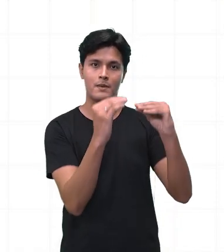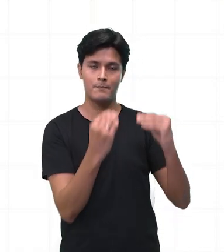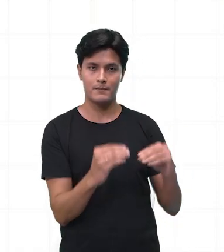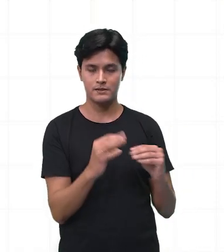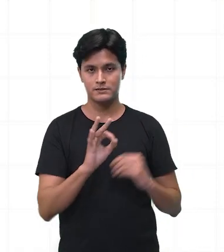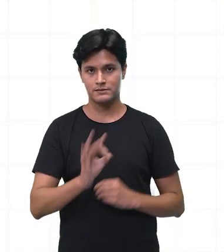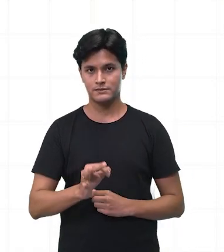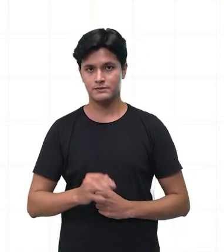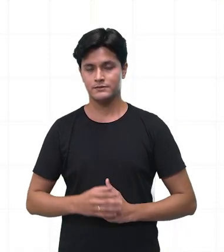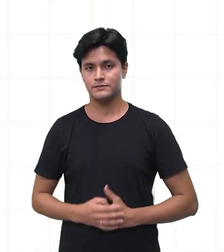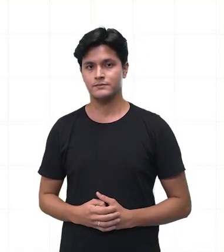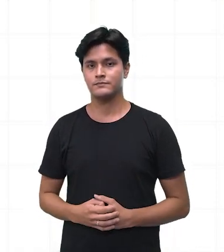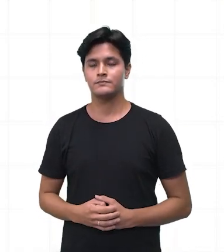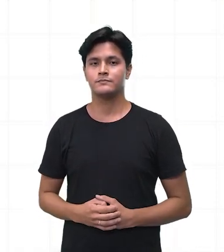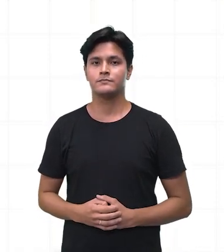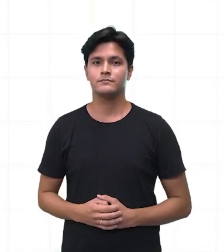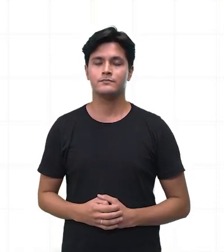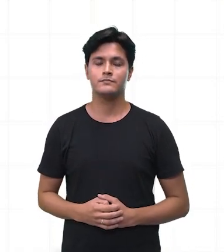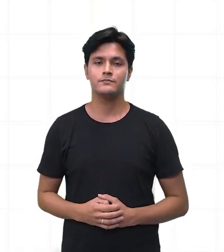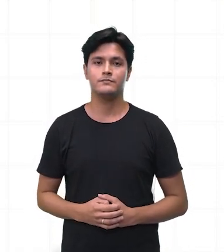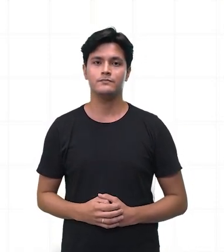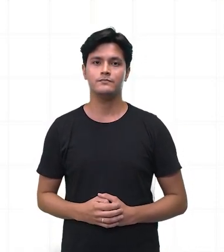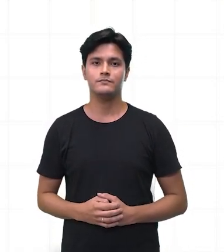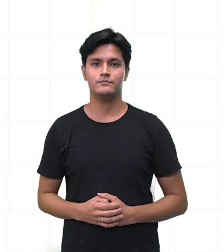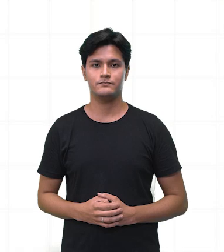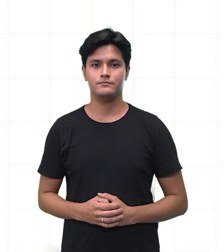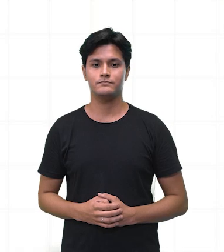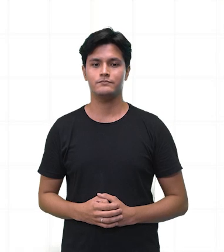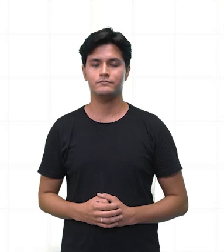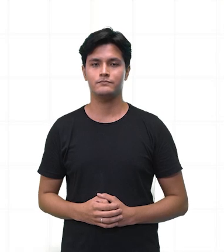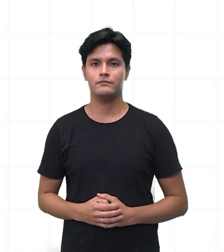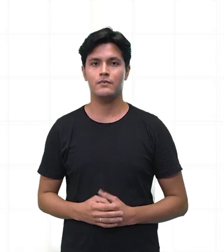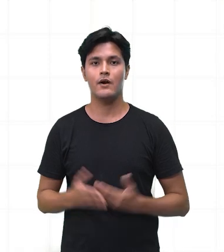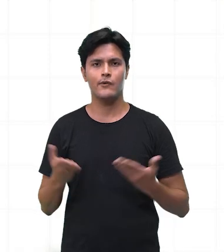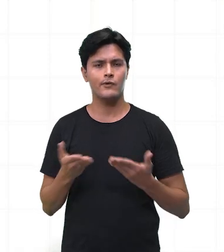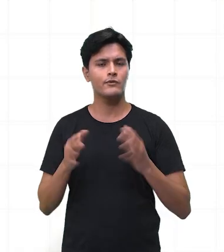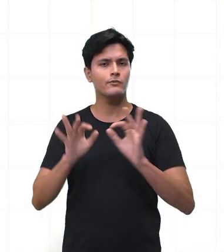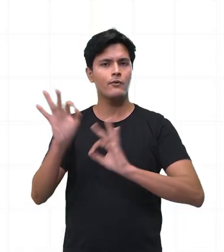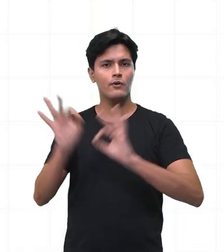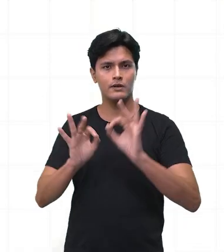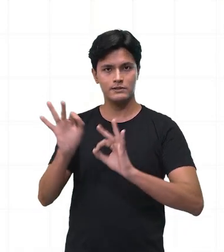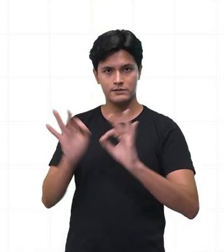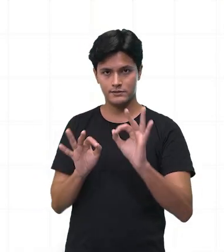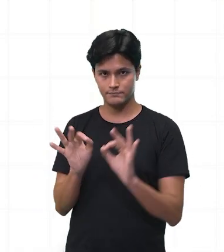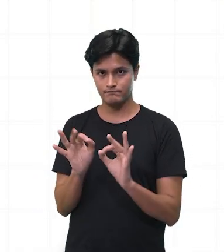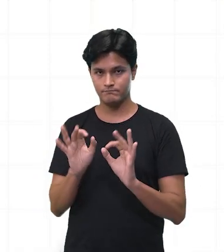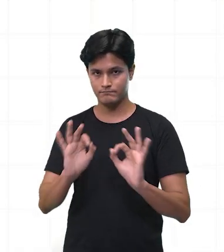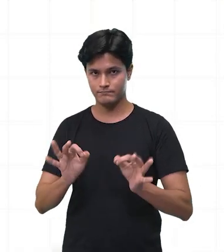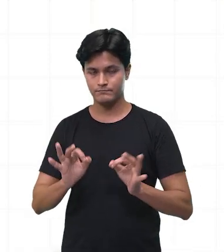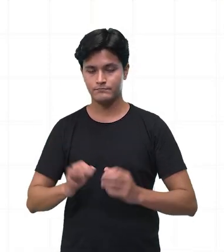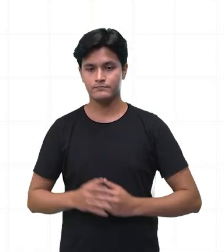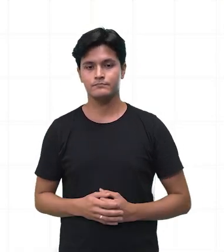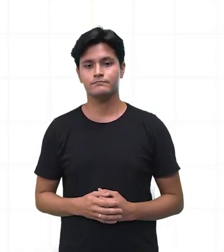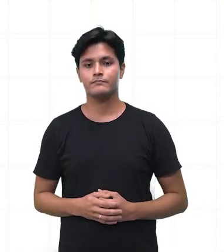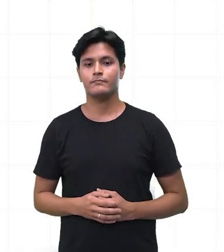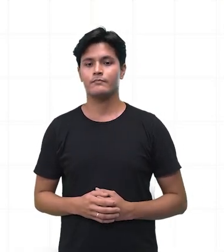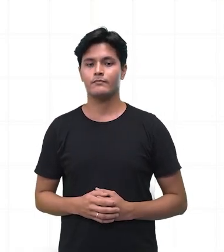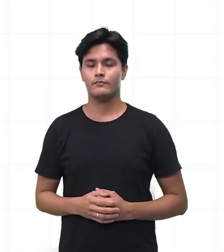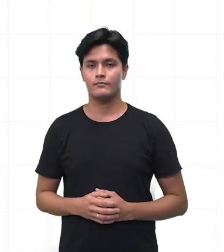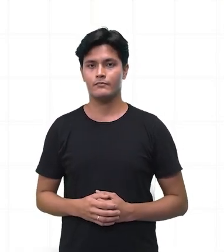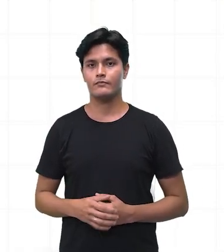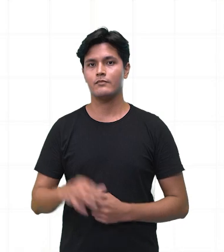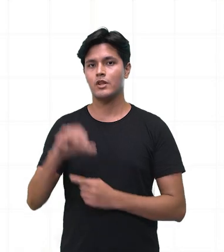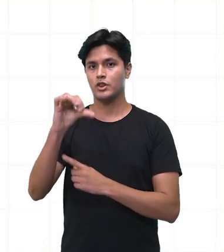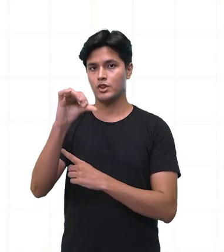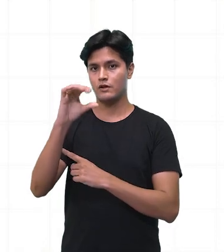segunda coluna. Tá ok? Vamos colocar, então, de forma organizada aqui para vocês. Então, 90 corresponde